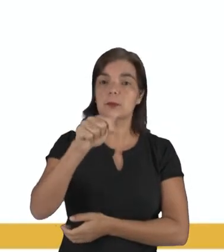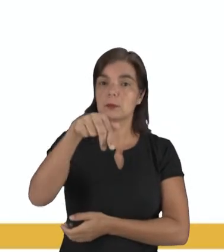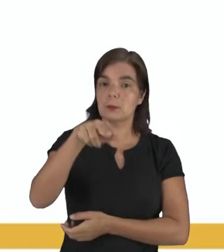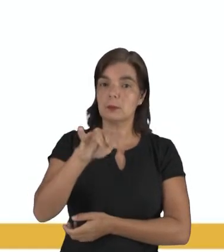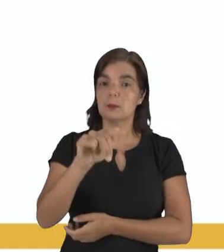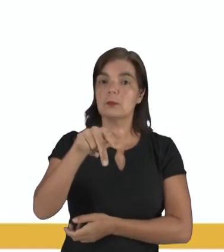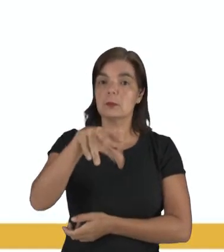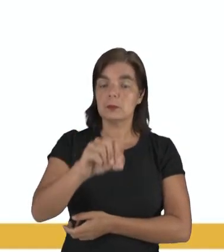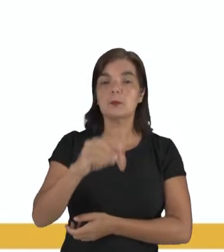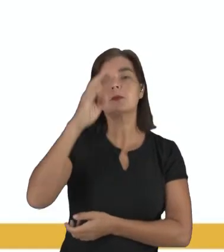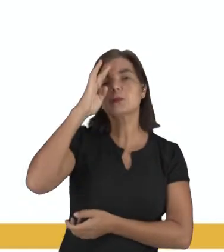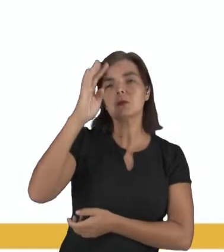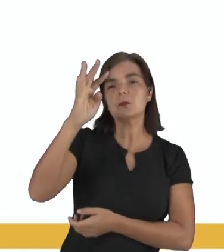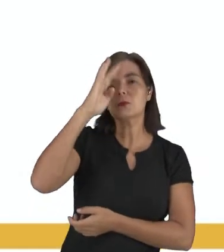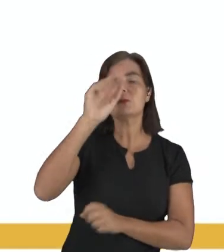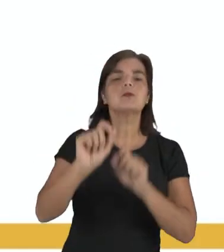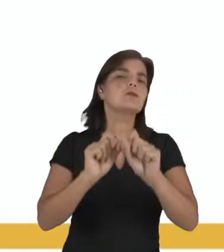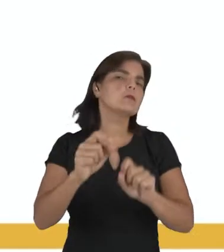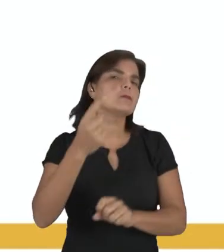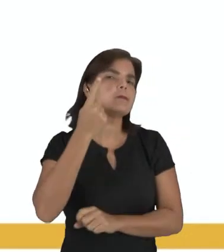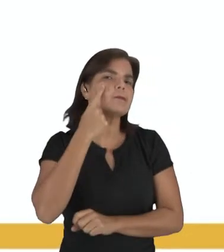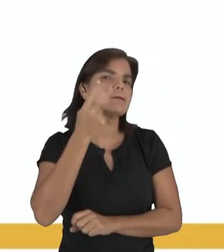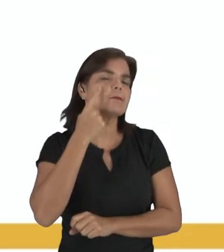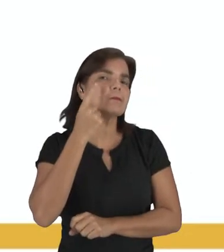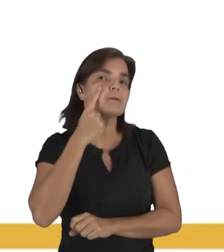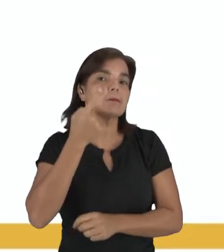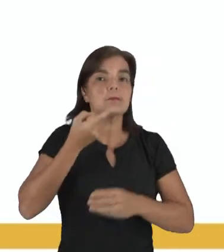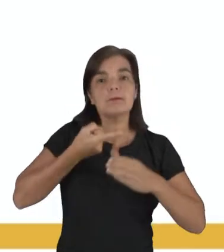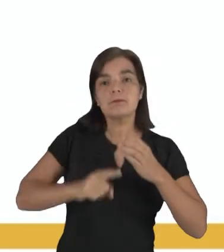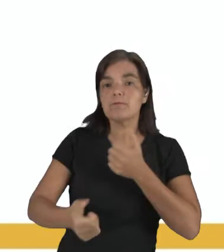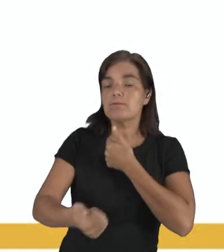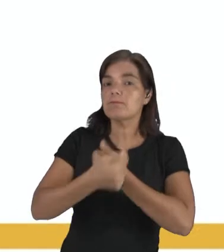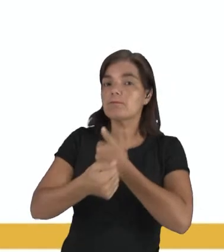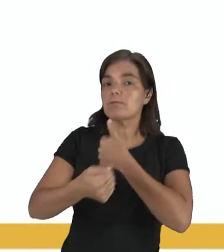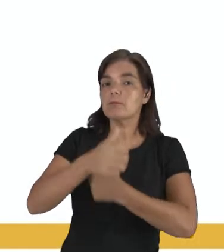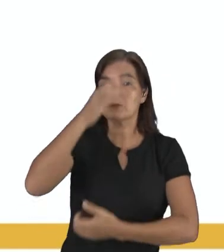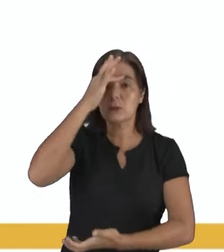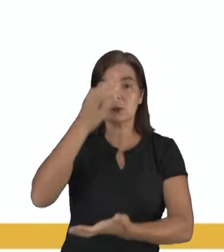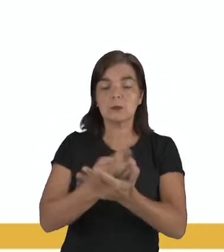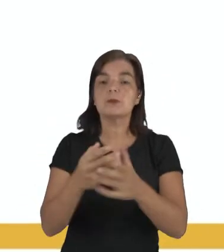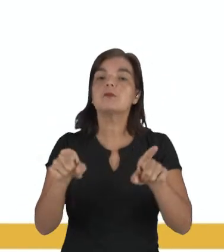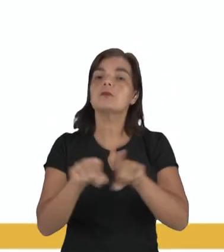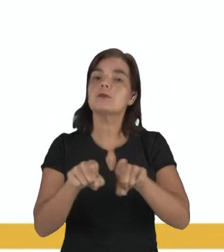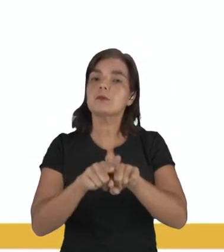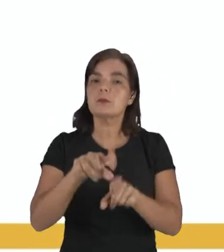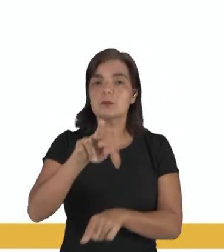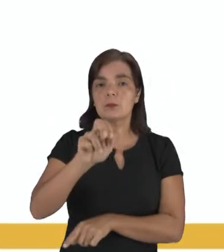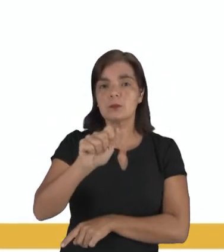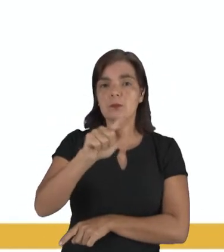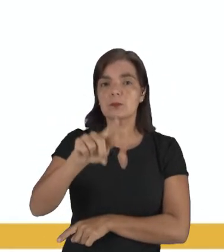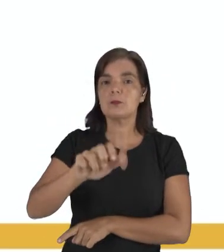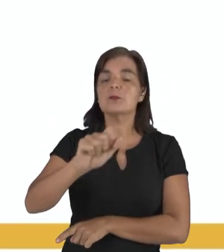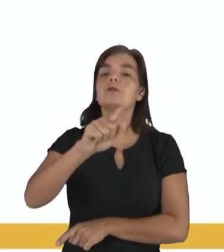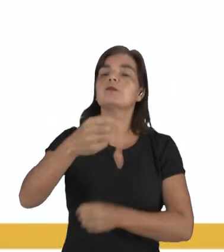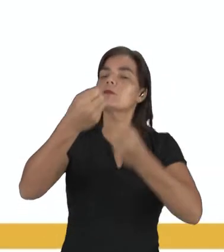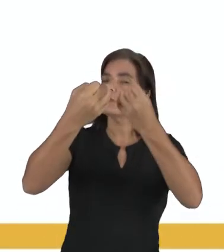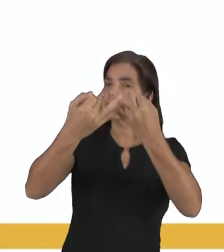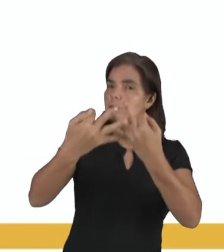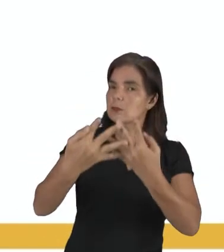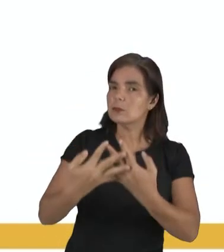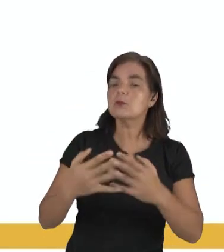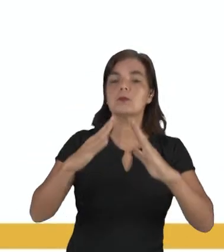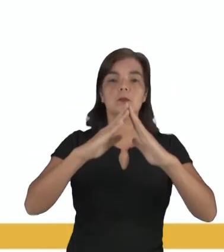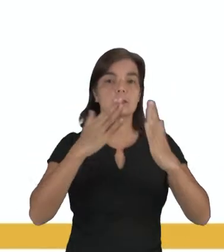em suas teorias para refletir sobre a aproximação entre a fé e a razão. Ele acabava utilizando esses argumentos